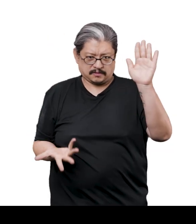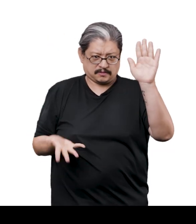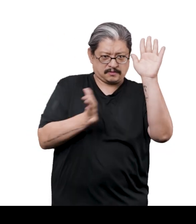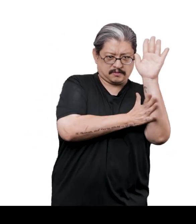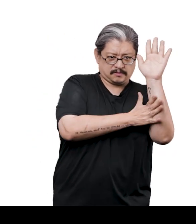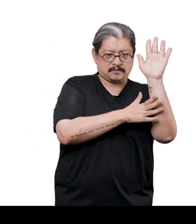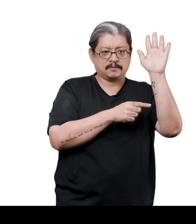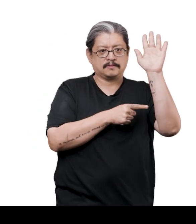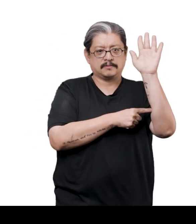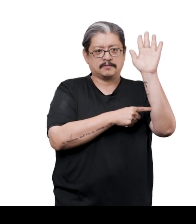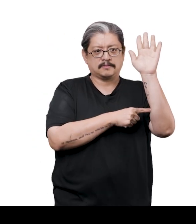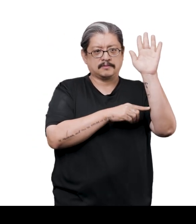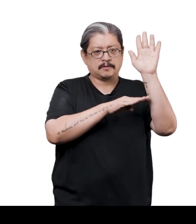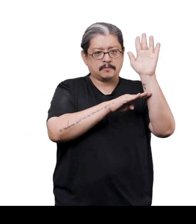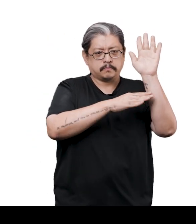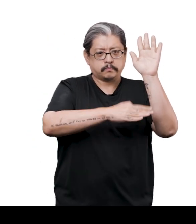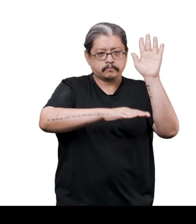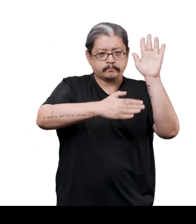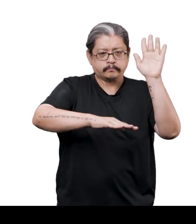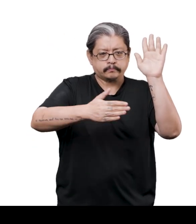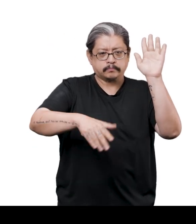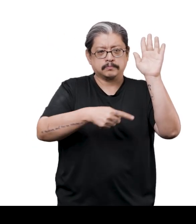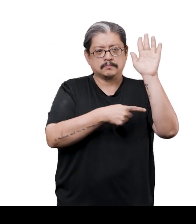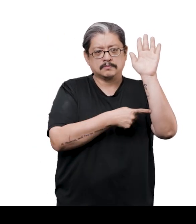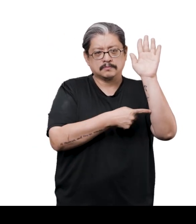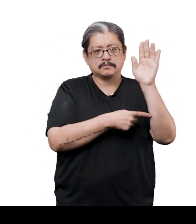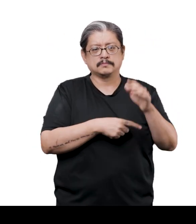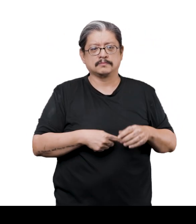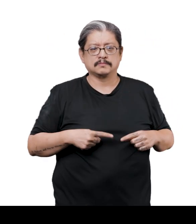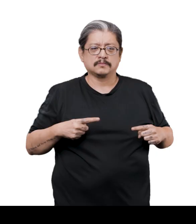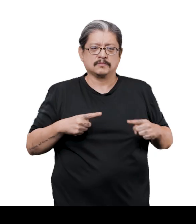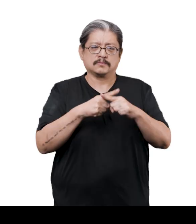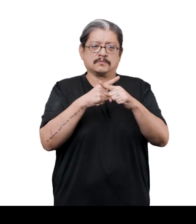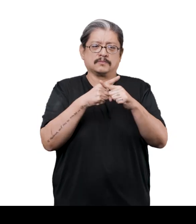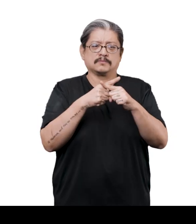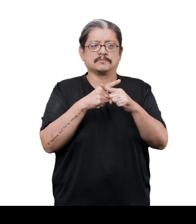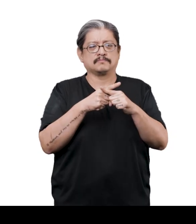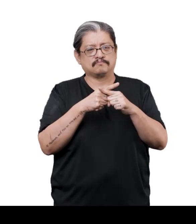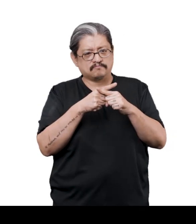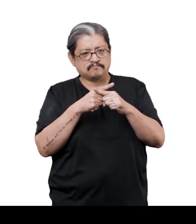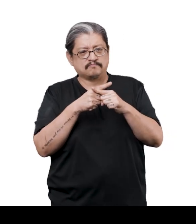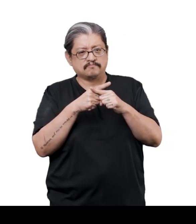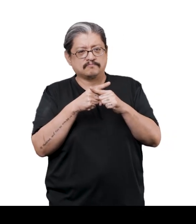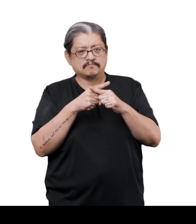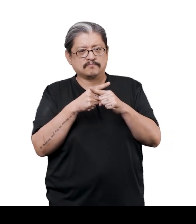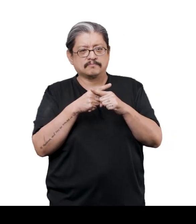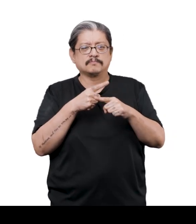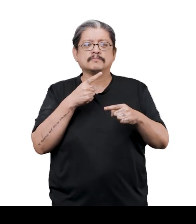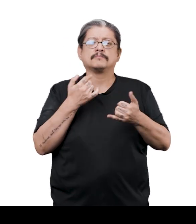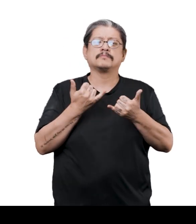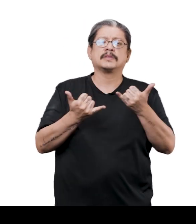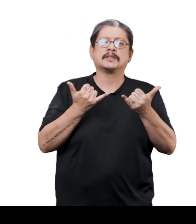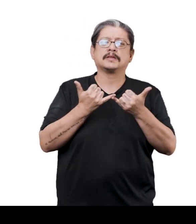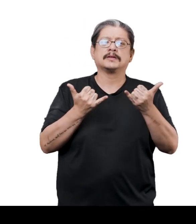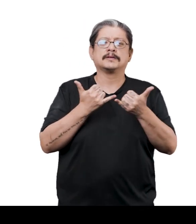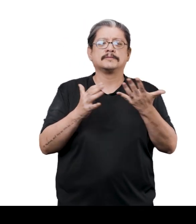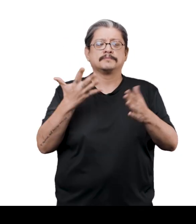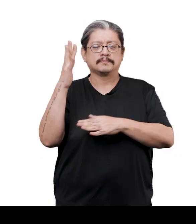árvore. Sobre ela, em relevo branco, cruzam-se as formas em X que lembram galhos